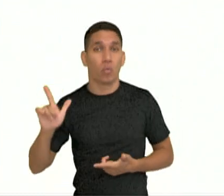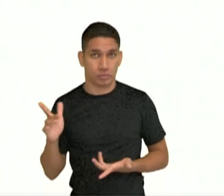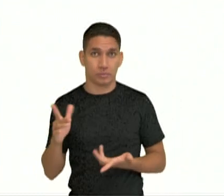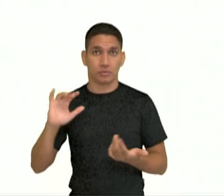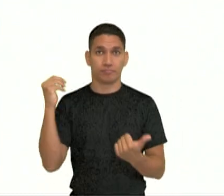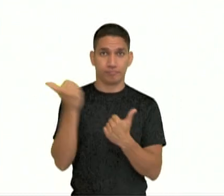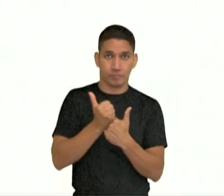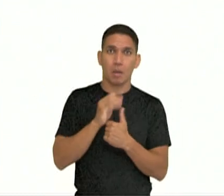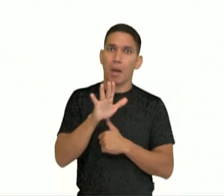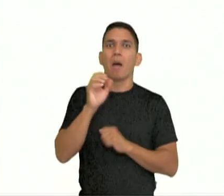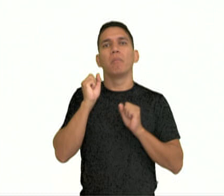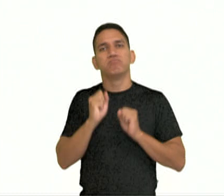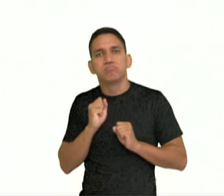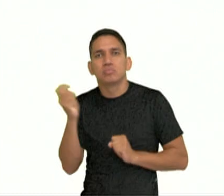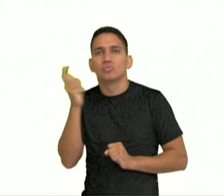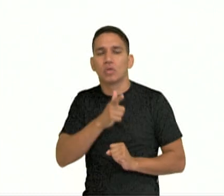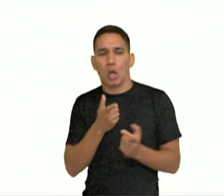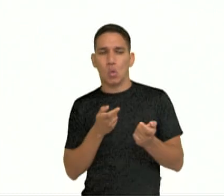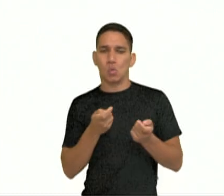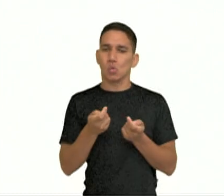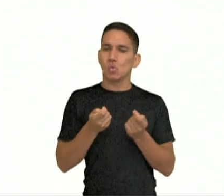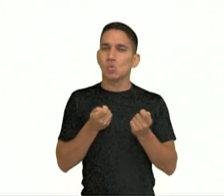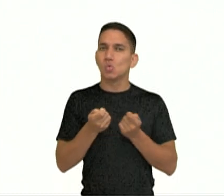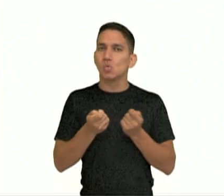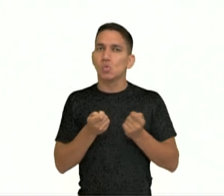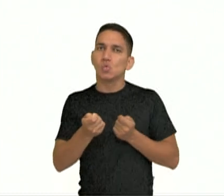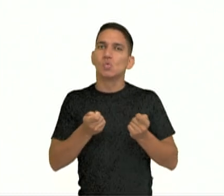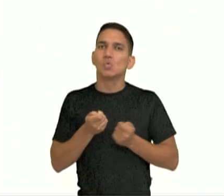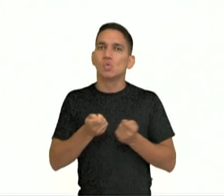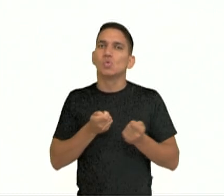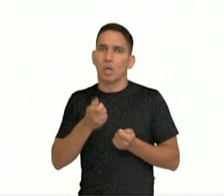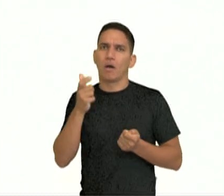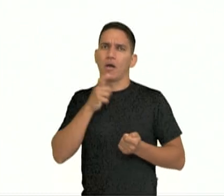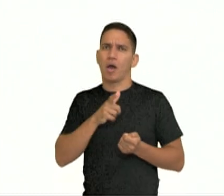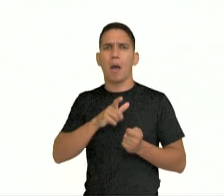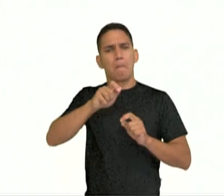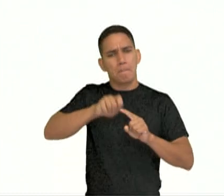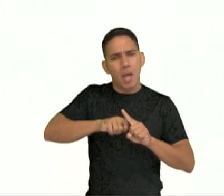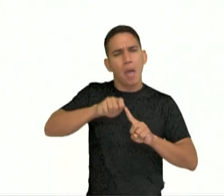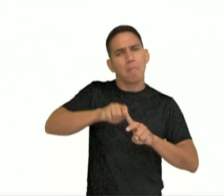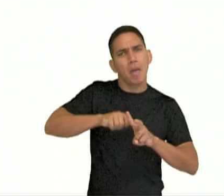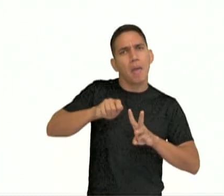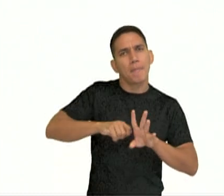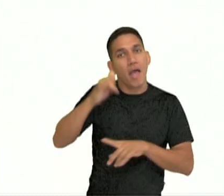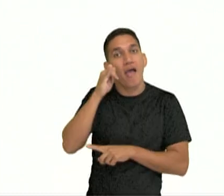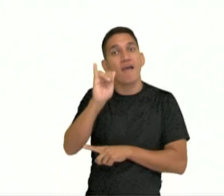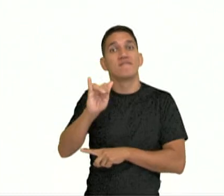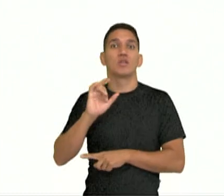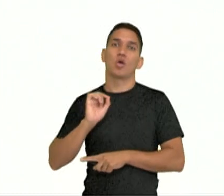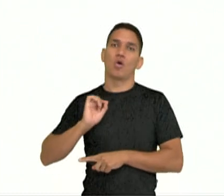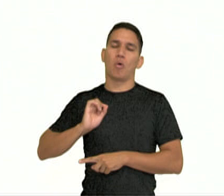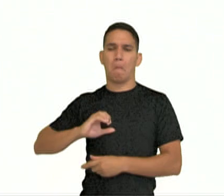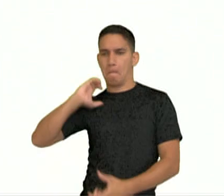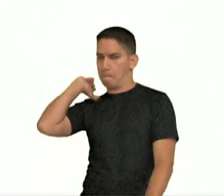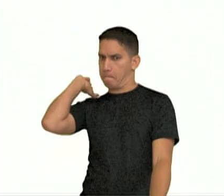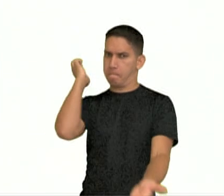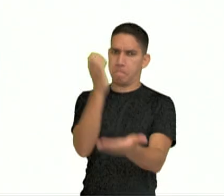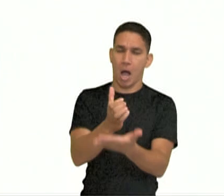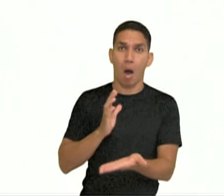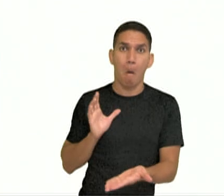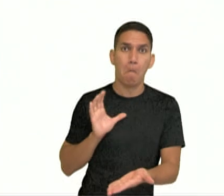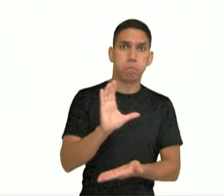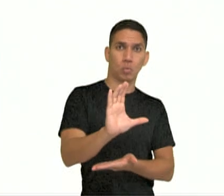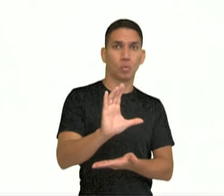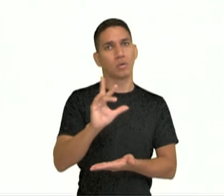pode dosar esses gastos mês a mês, exatamente para que você não precise desembolsar tudo uma vez só, como